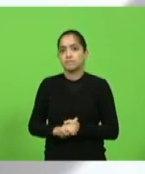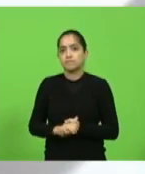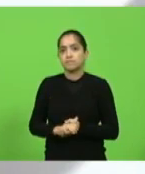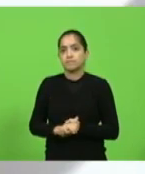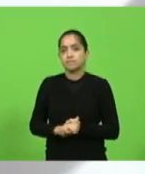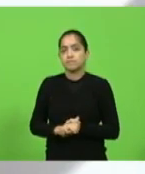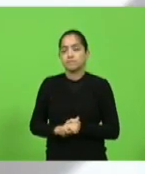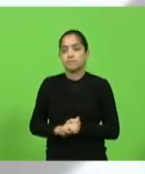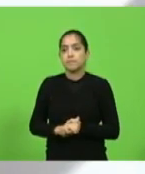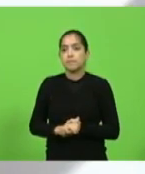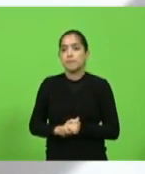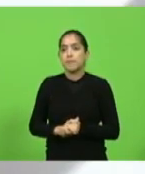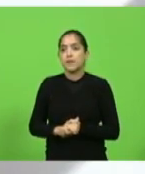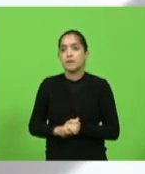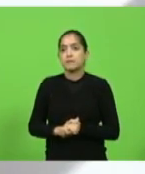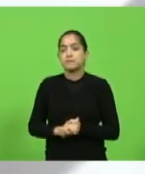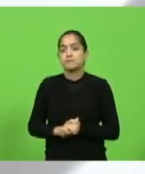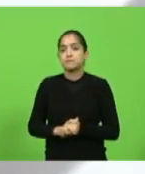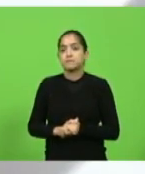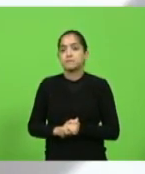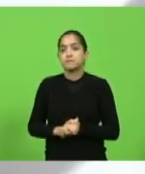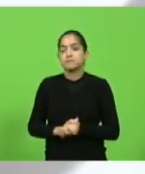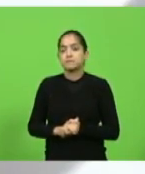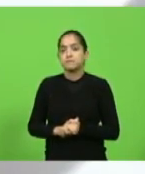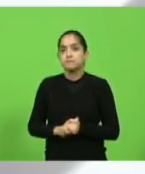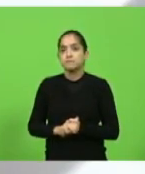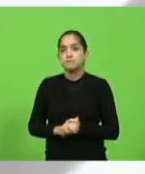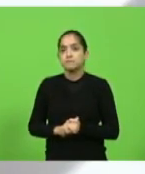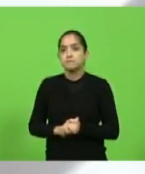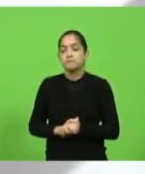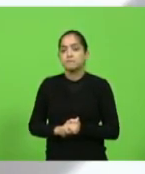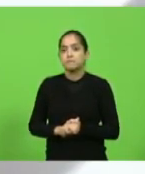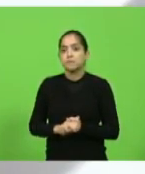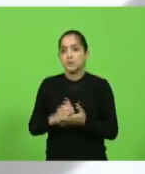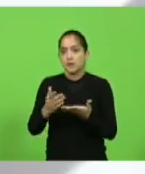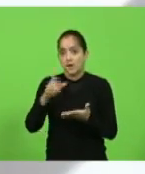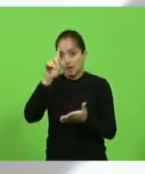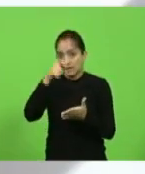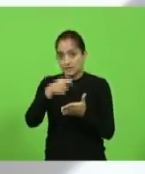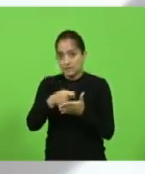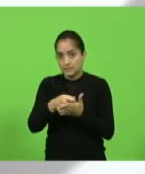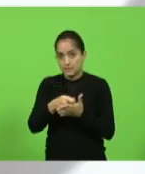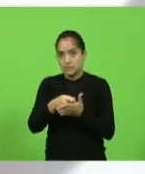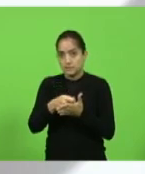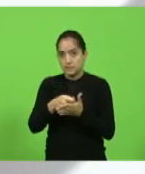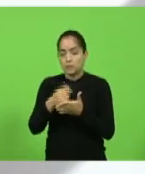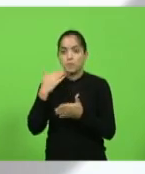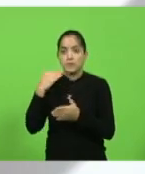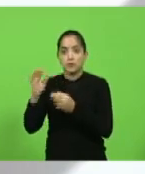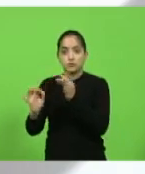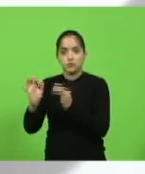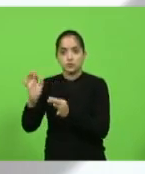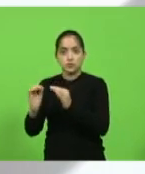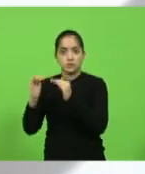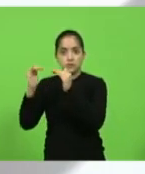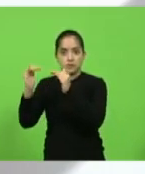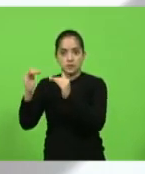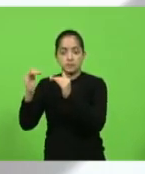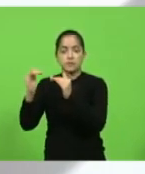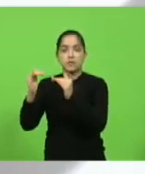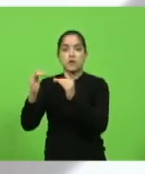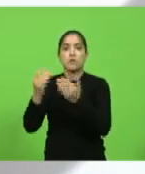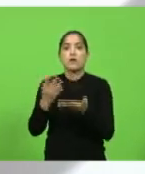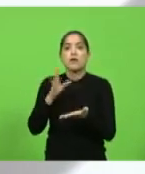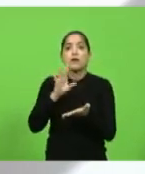A guisa de orientação é, por exemplo, a decisão proferida pelo juiz criminal reconhecendo de forma categórica